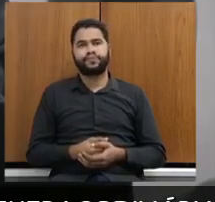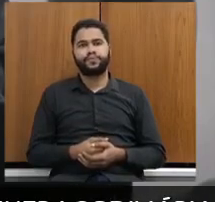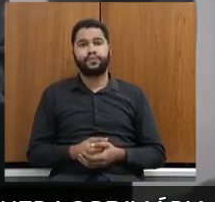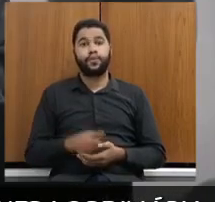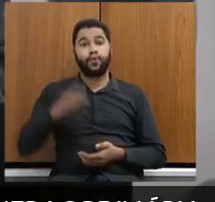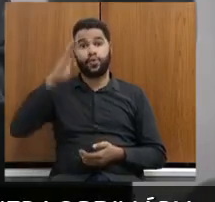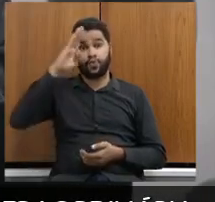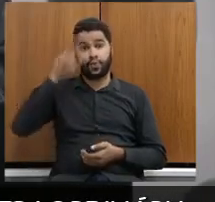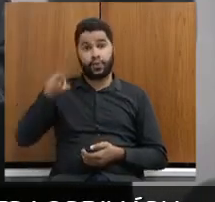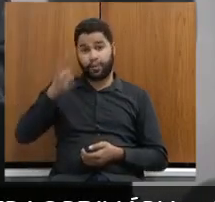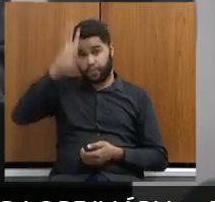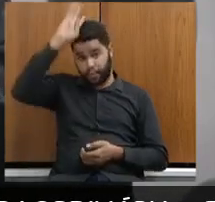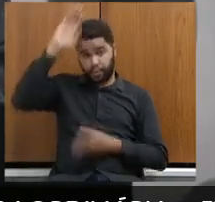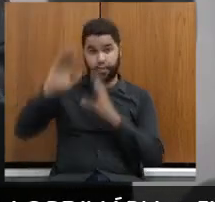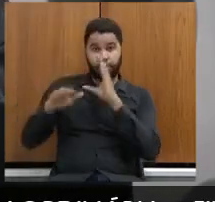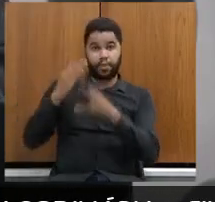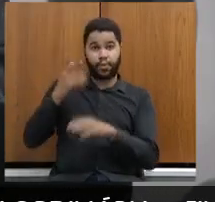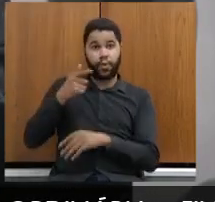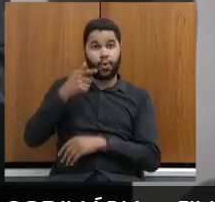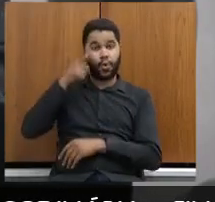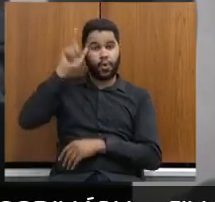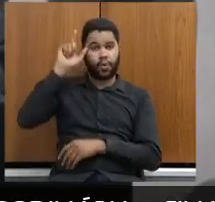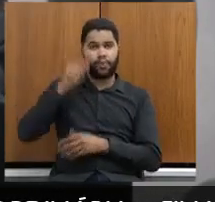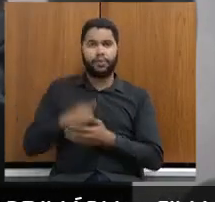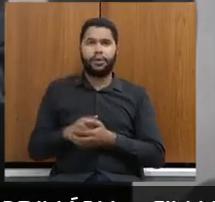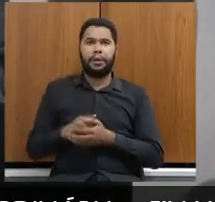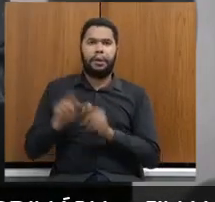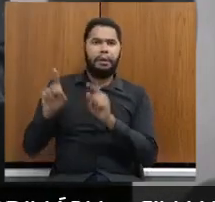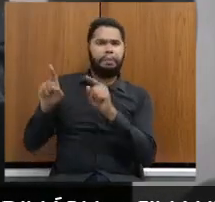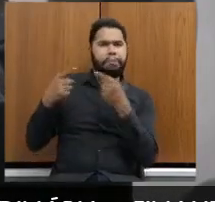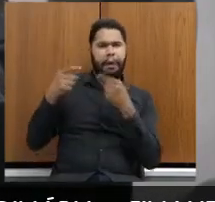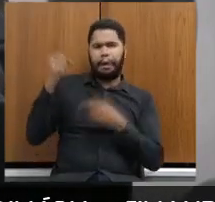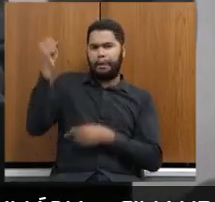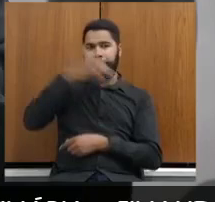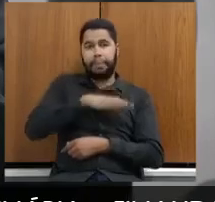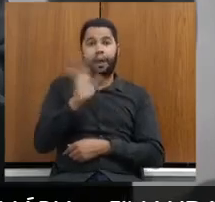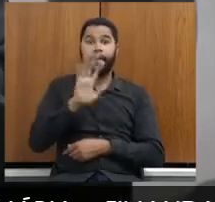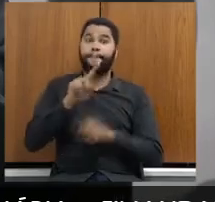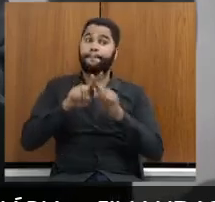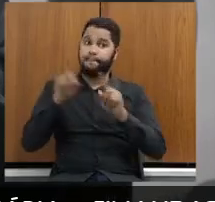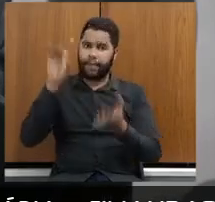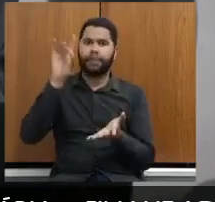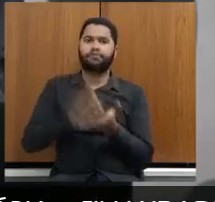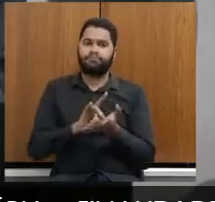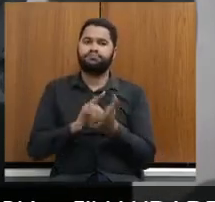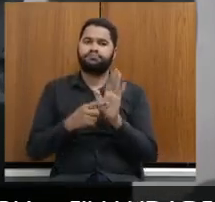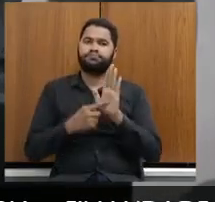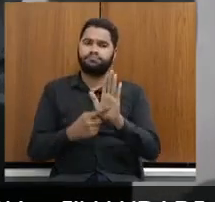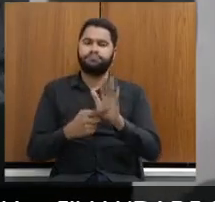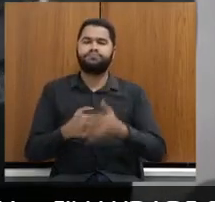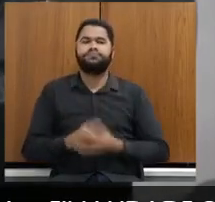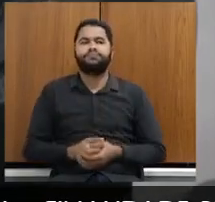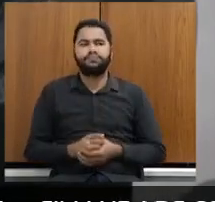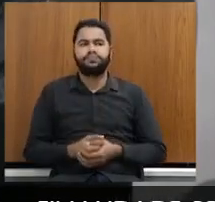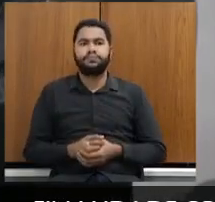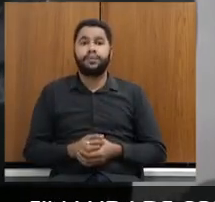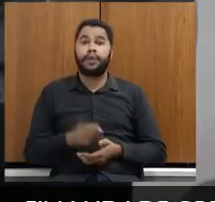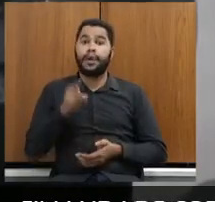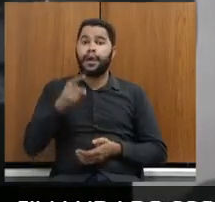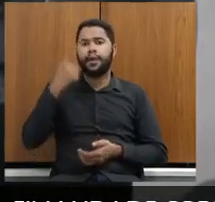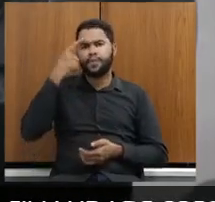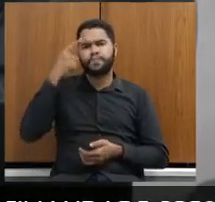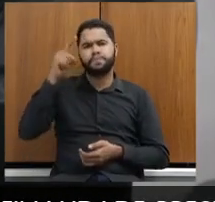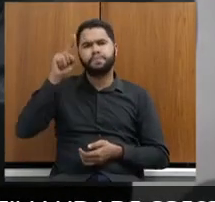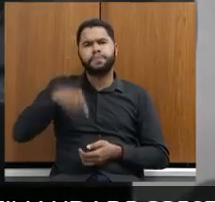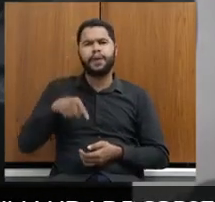ontem e não tem ataque não tem agressividade mas tem realidade diz o seguinte esse é o